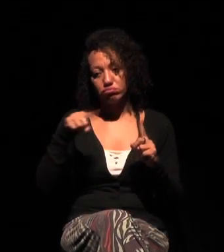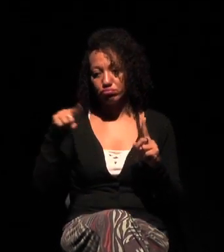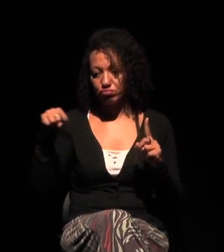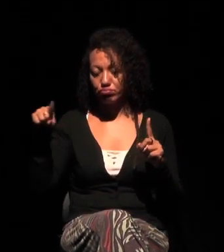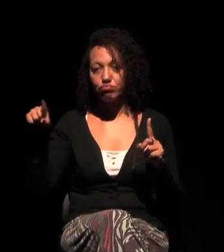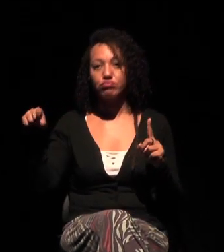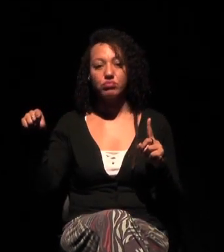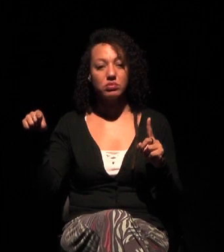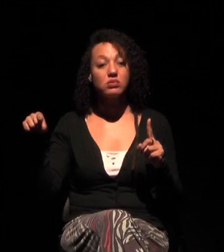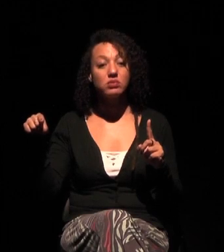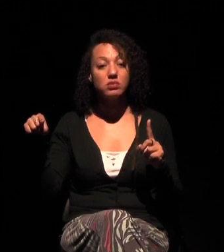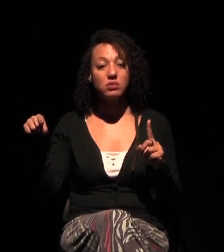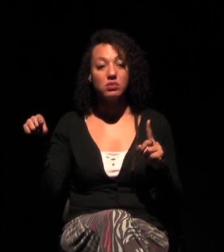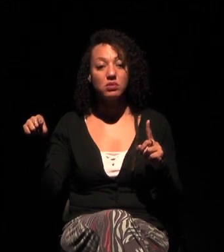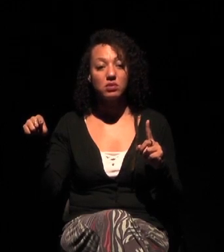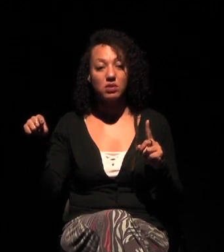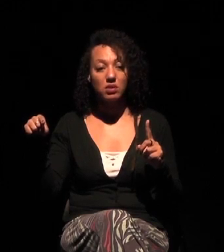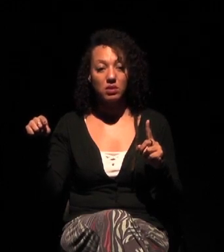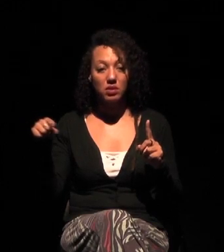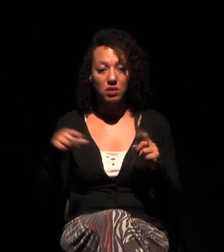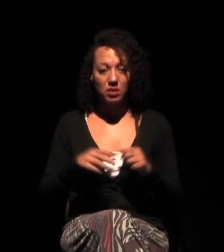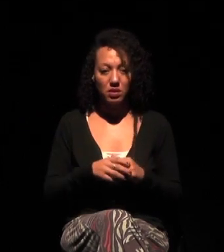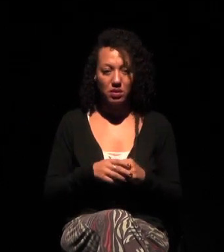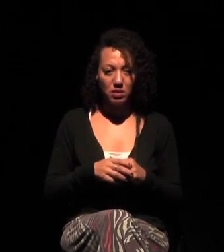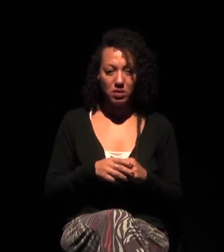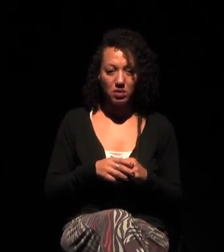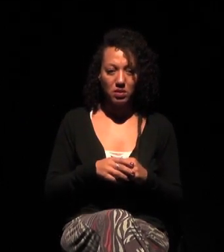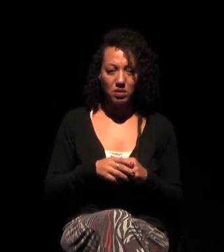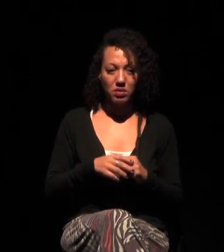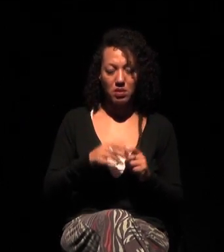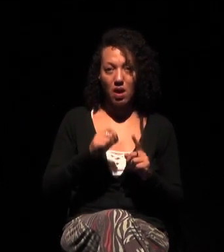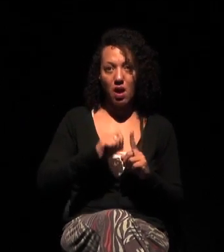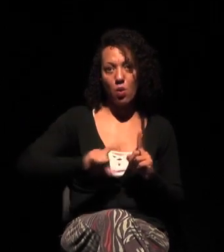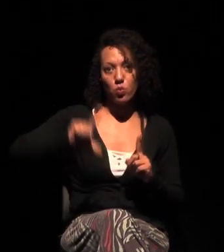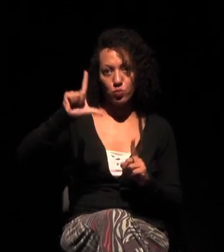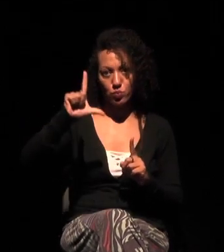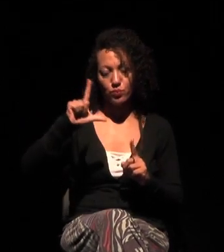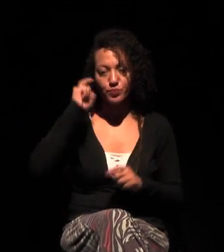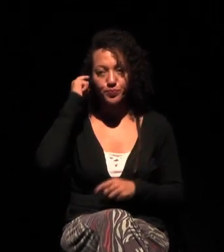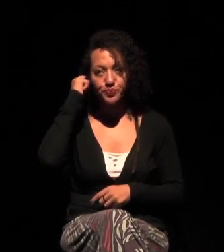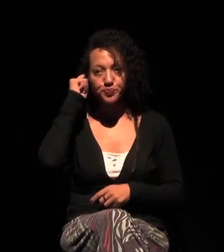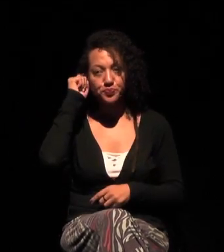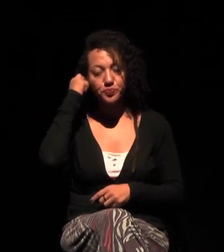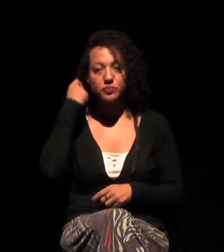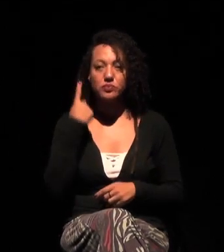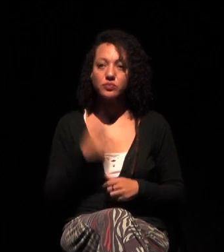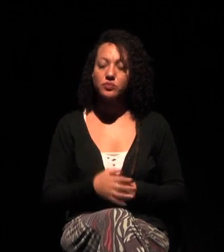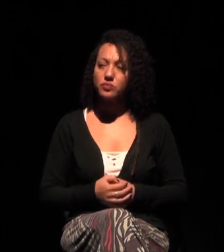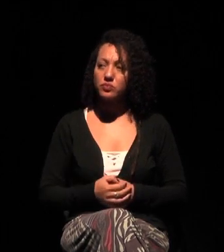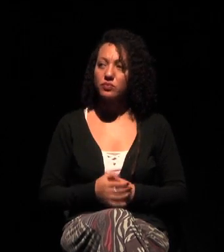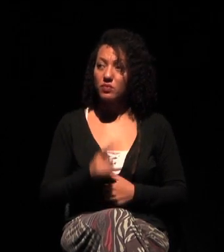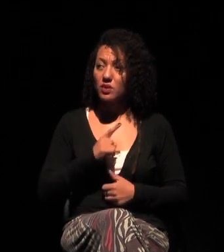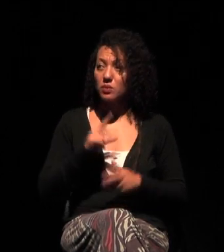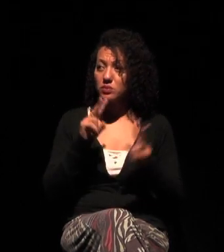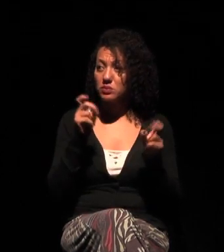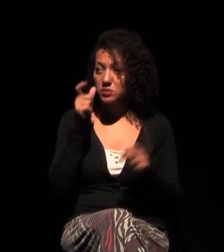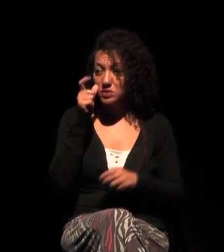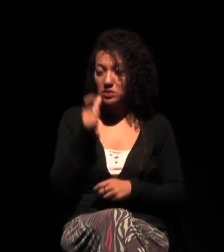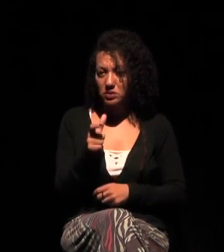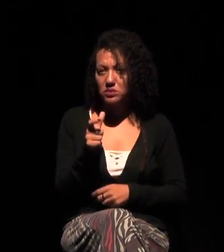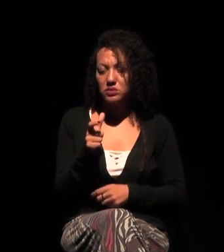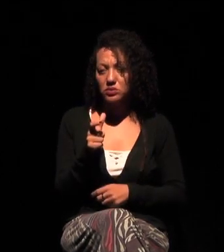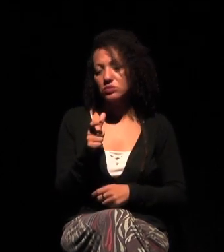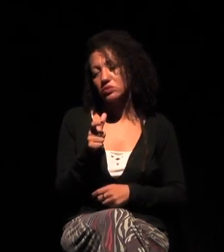provável é o que quer dizer que há uma questão muito interessante é uma questão muito